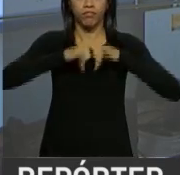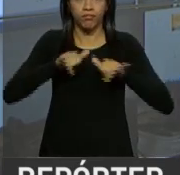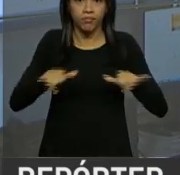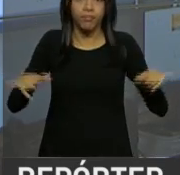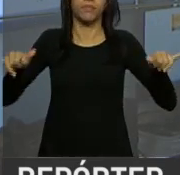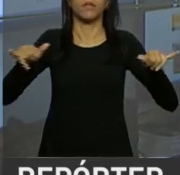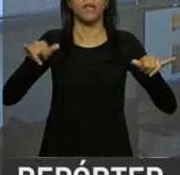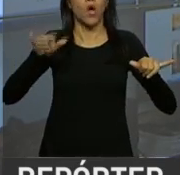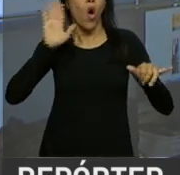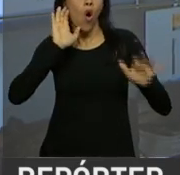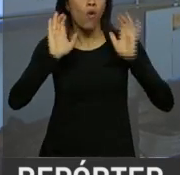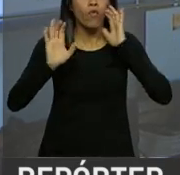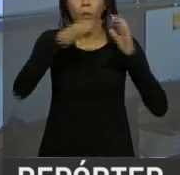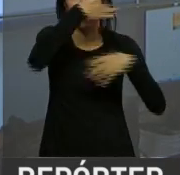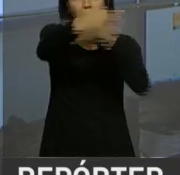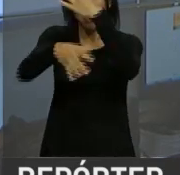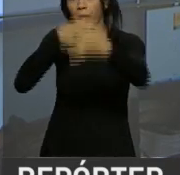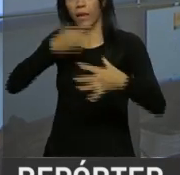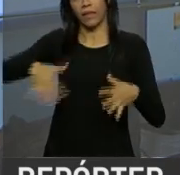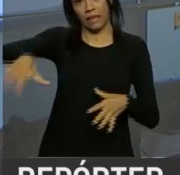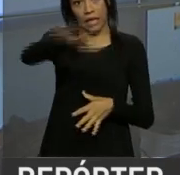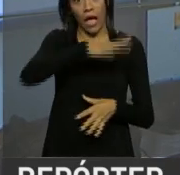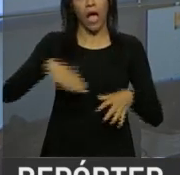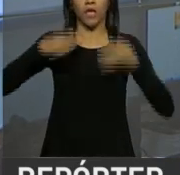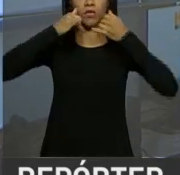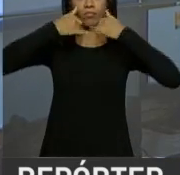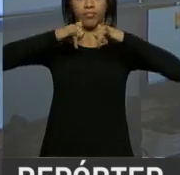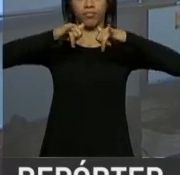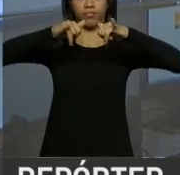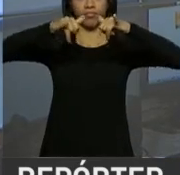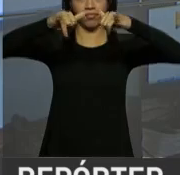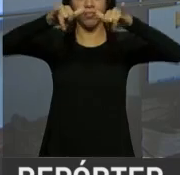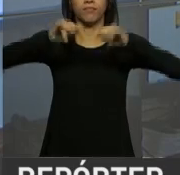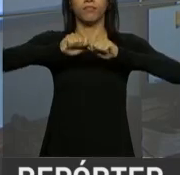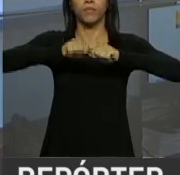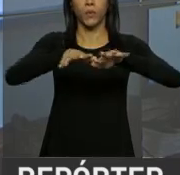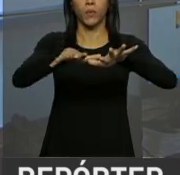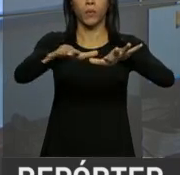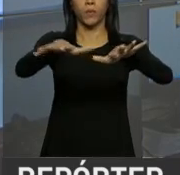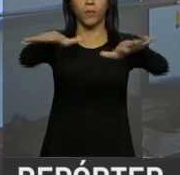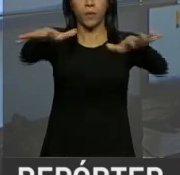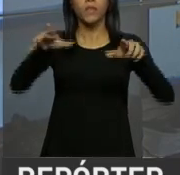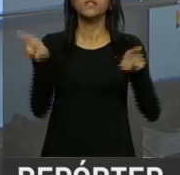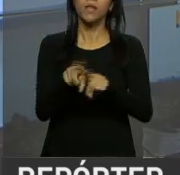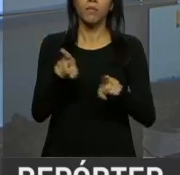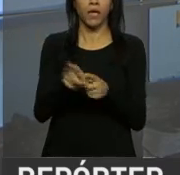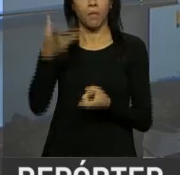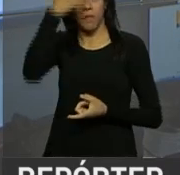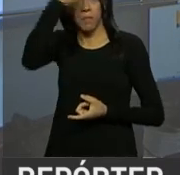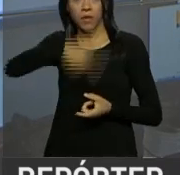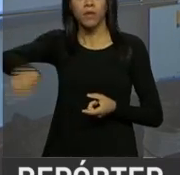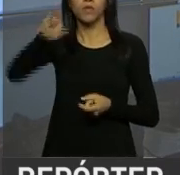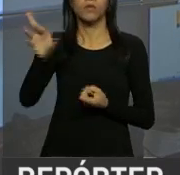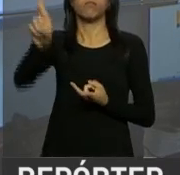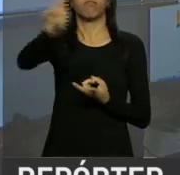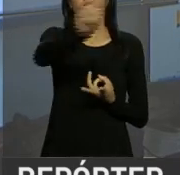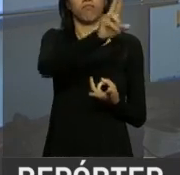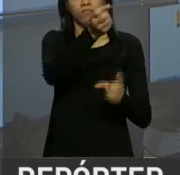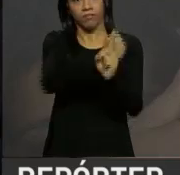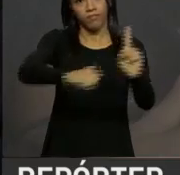as demandas das áreas de geração, transmissão e distribuição, além de representantes dos consumidores.